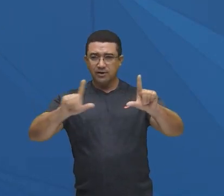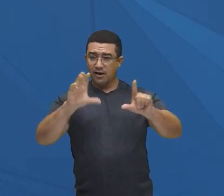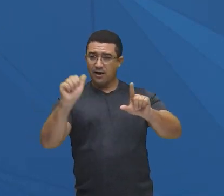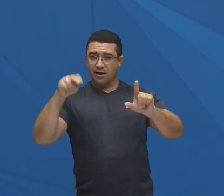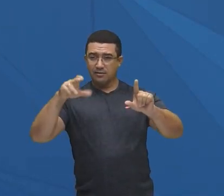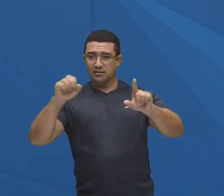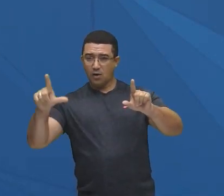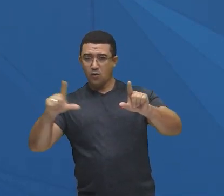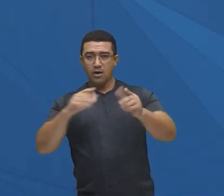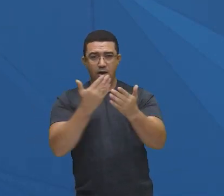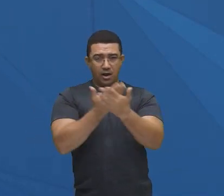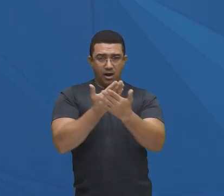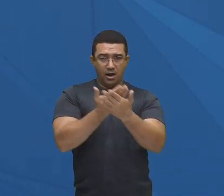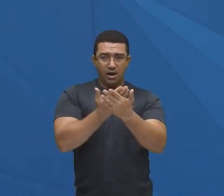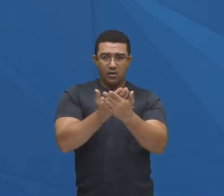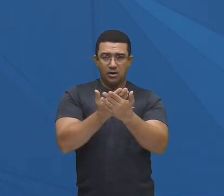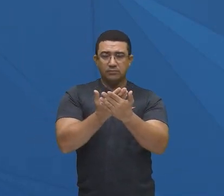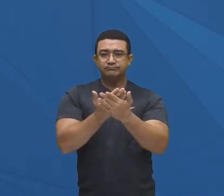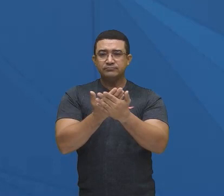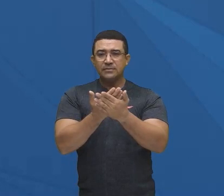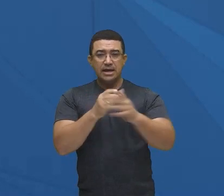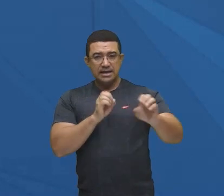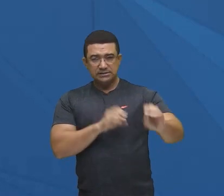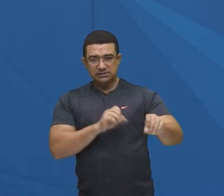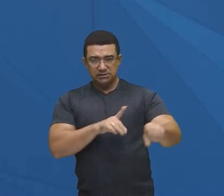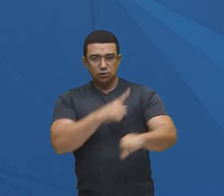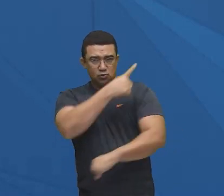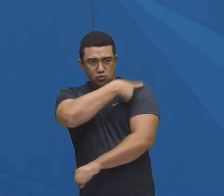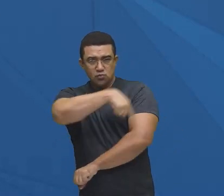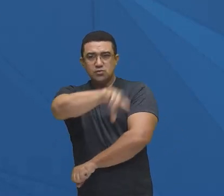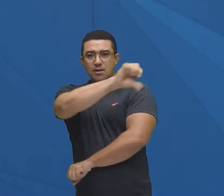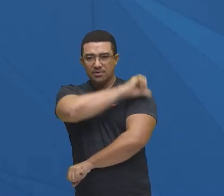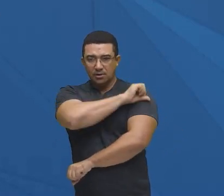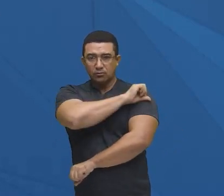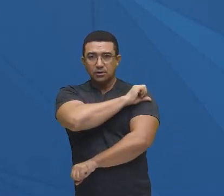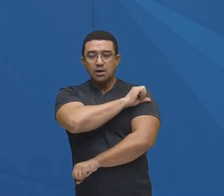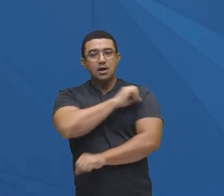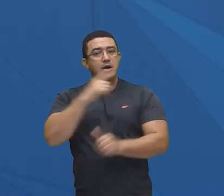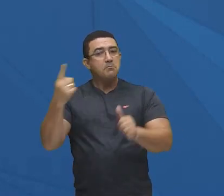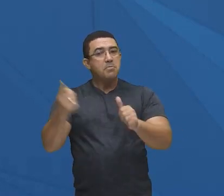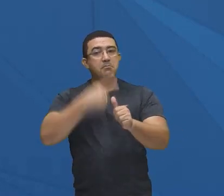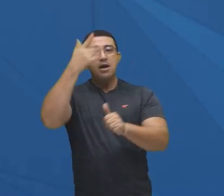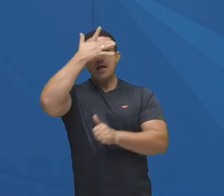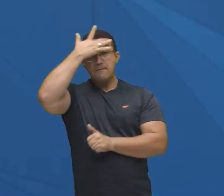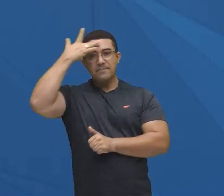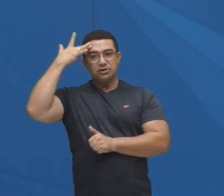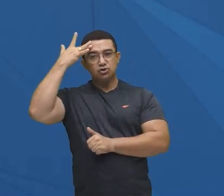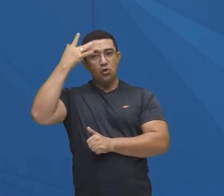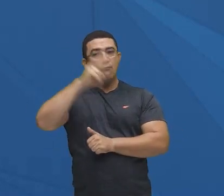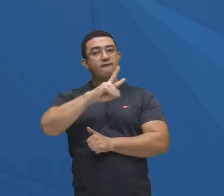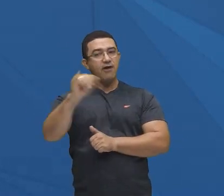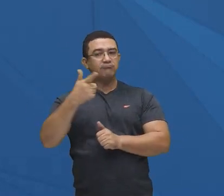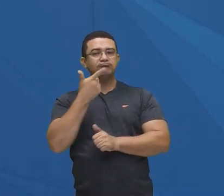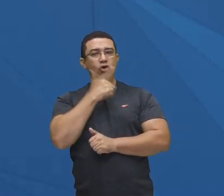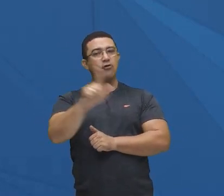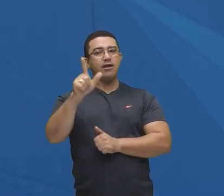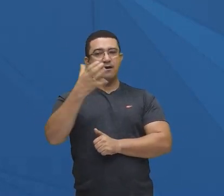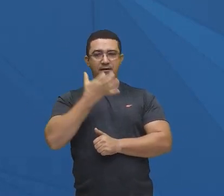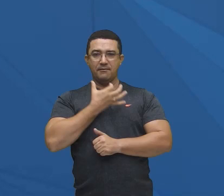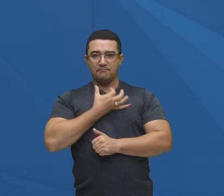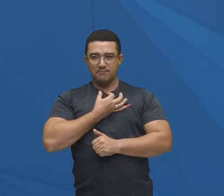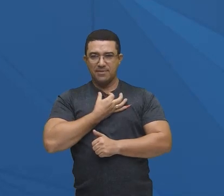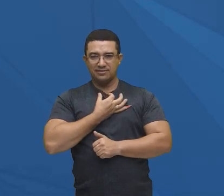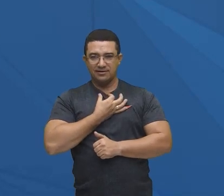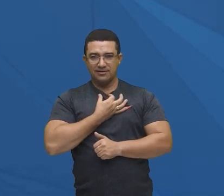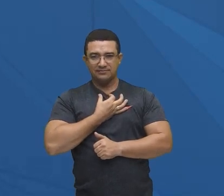lá, a pergunta vai rolar lá, a gente vai ter um ranking e os primeiros colocados aí vão ganhar as nossas medalhinhas digitais, tá bom? Prometo